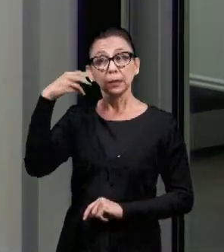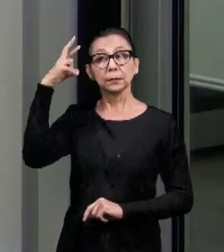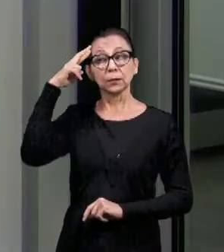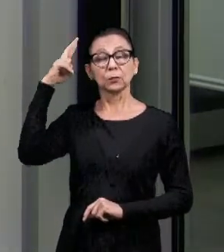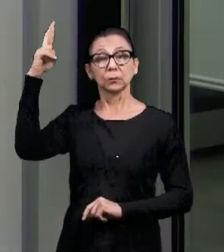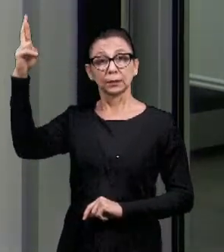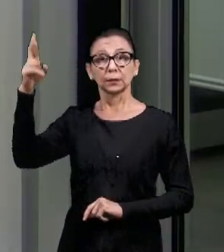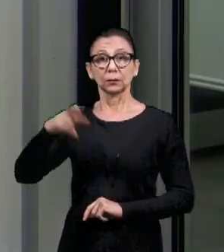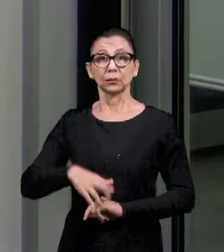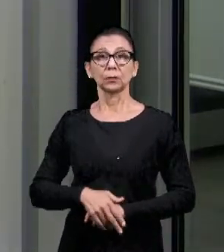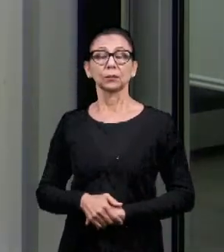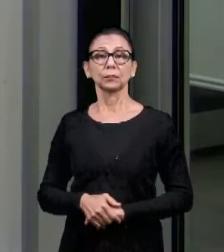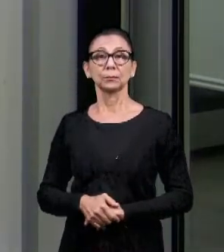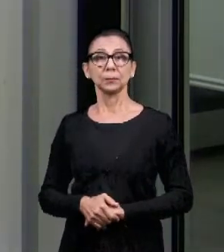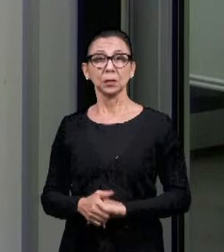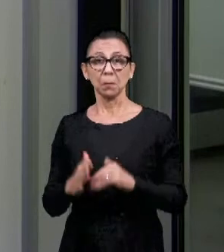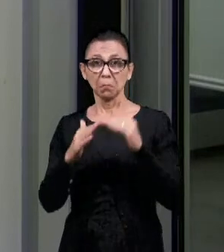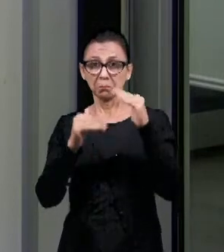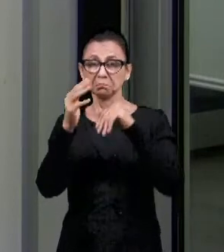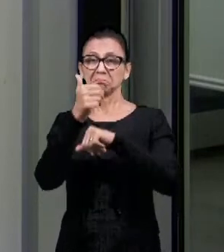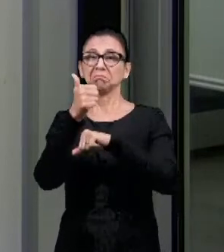escola. Né? Tudo.